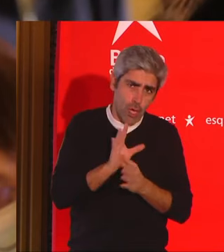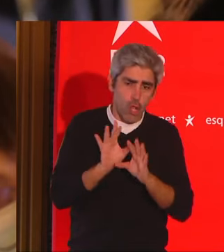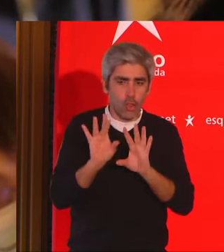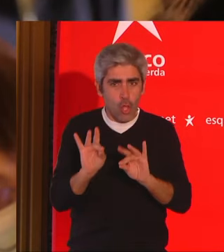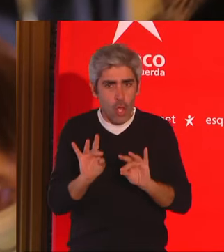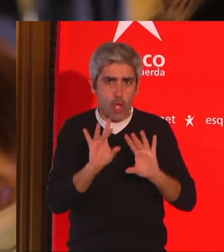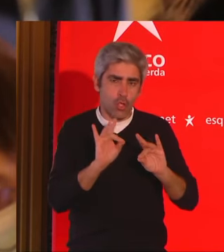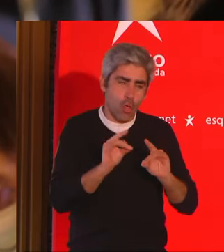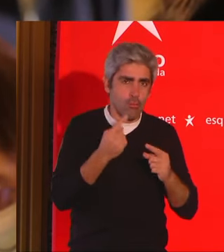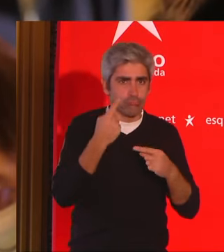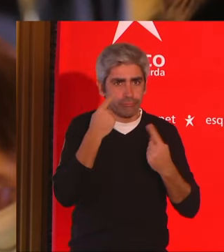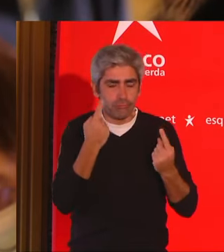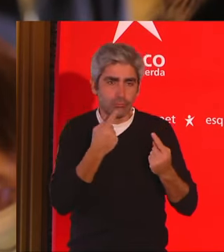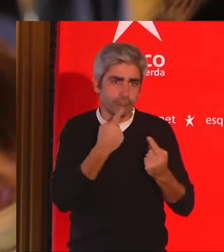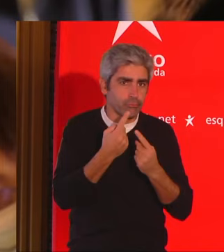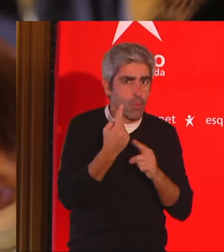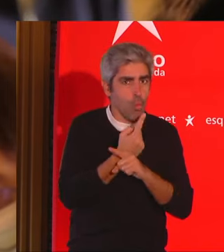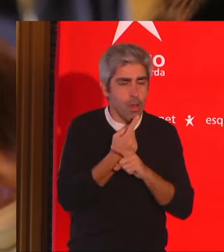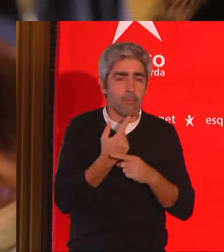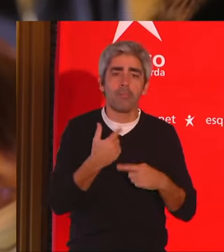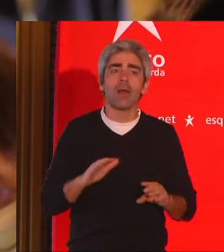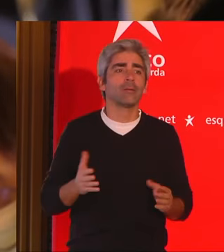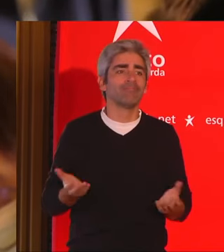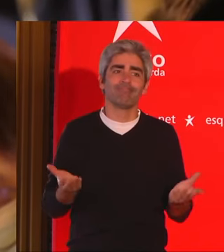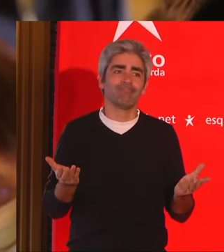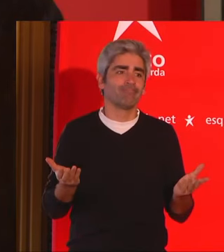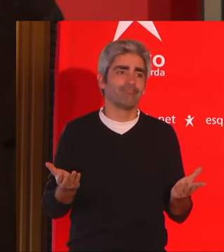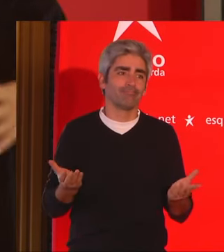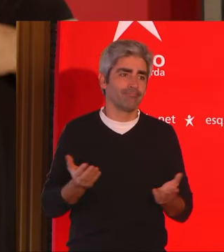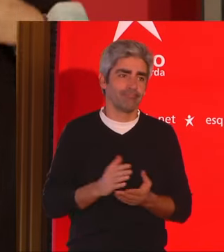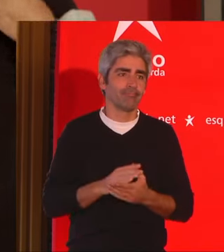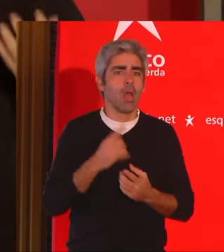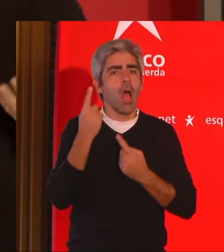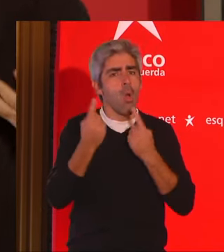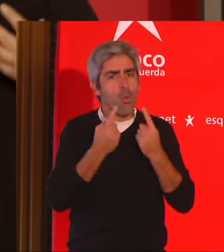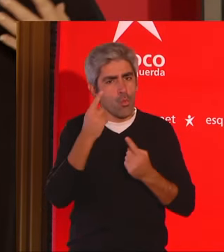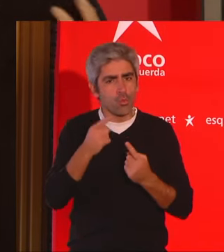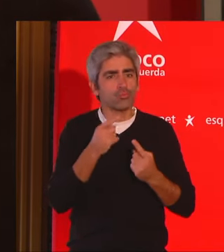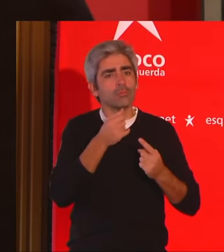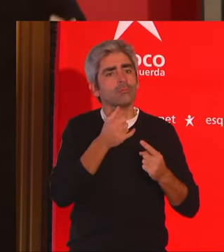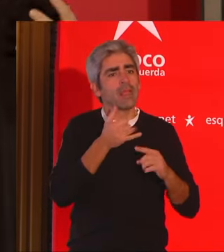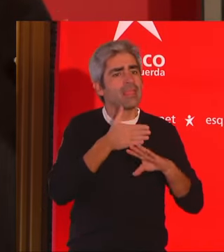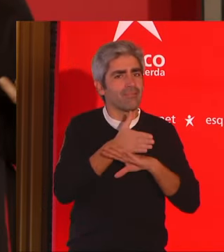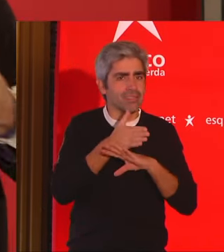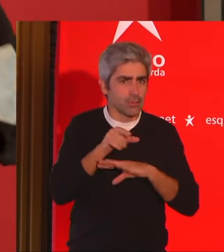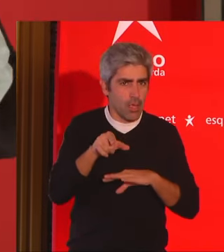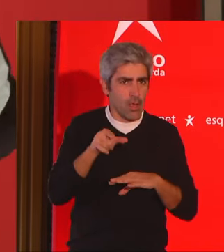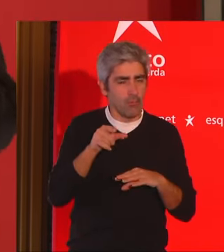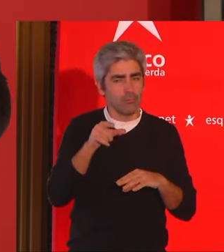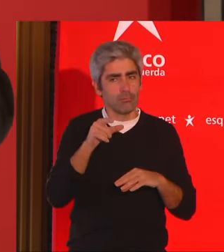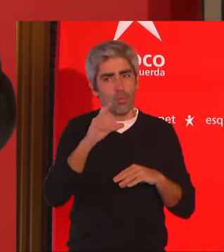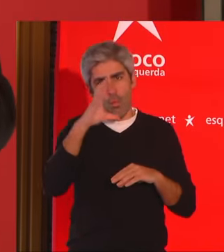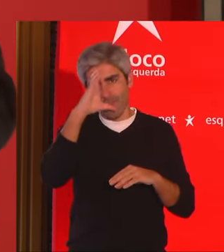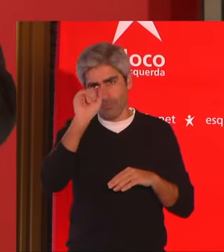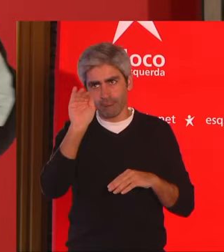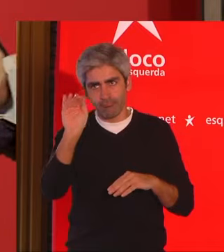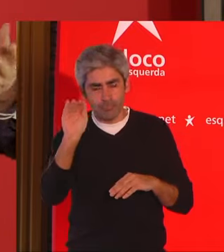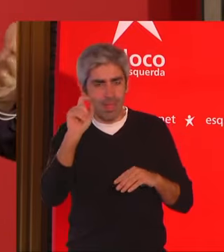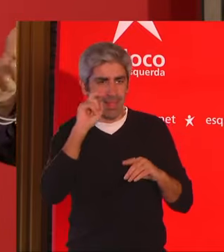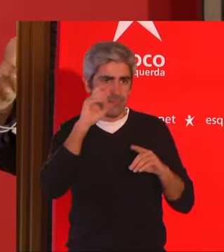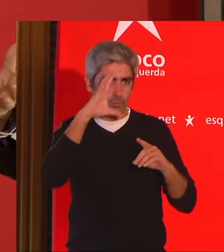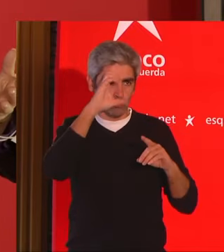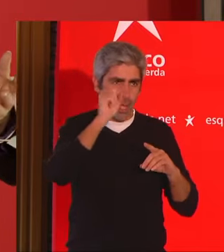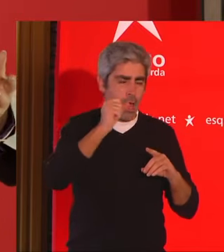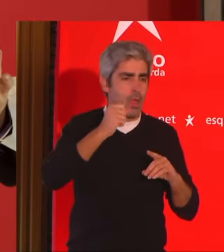ter escalpelizado e que até ter levado a algumas intervenções por parte do governo em defesa do Estado, do